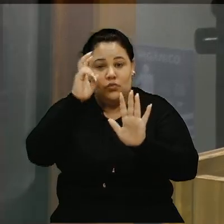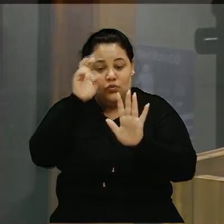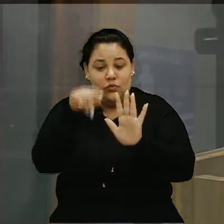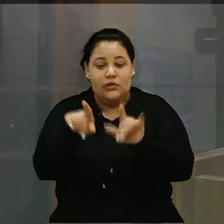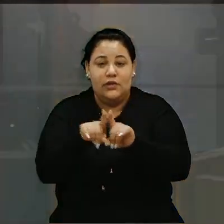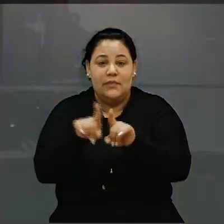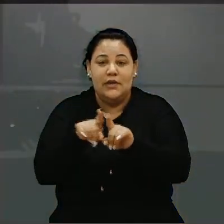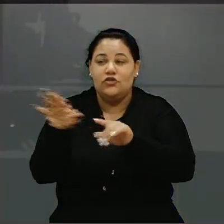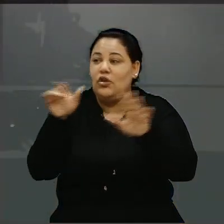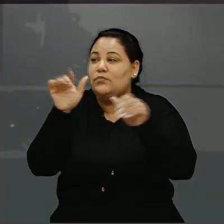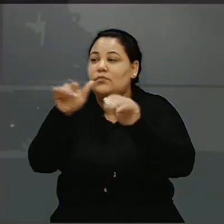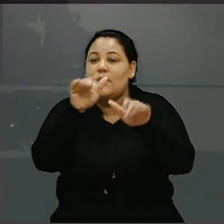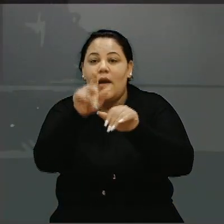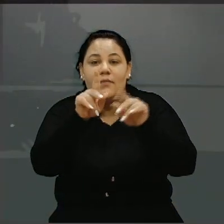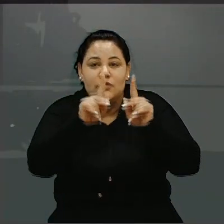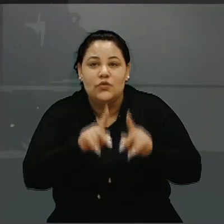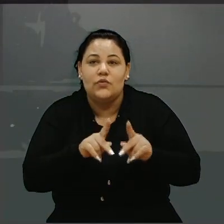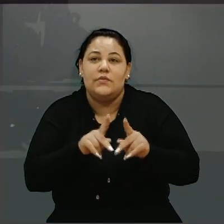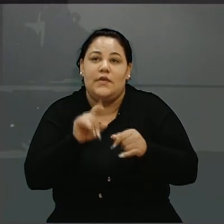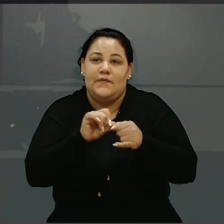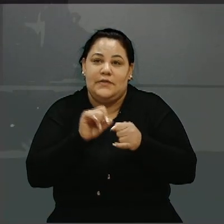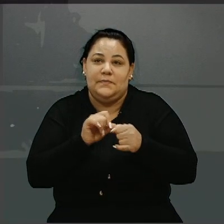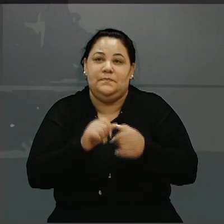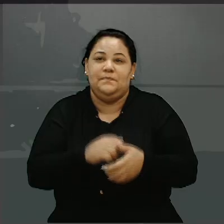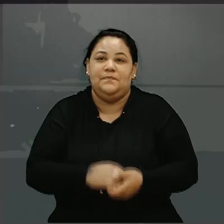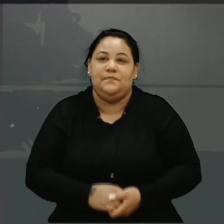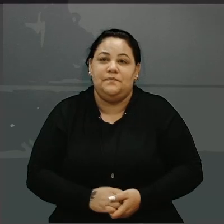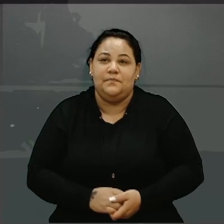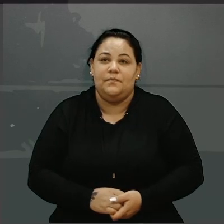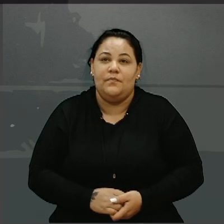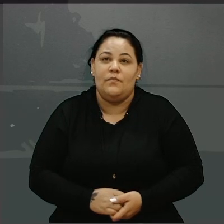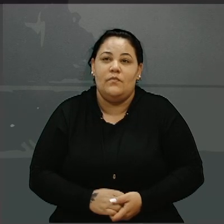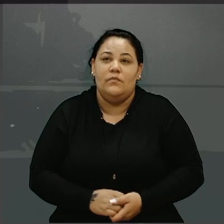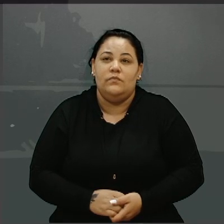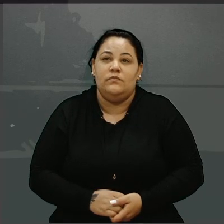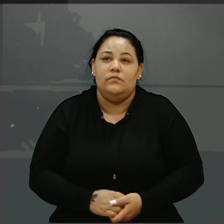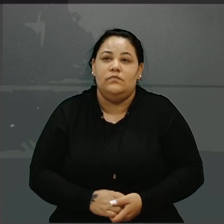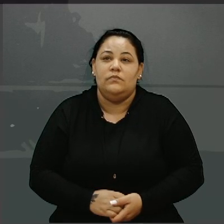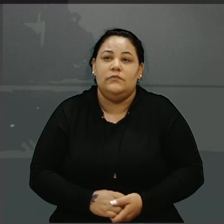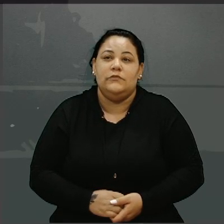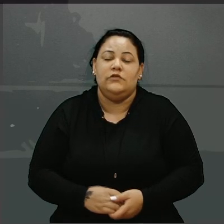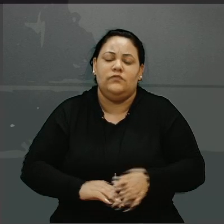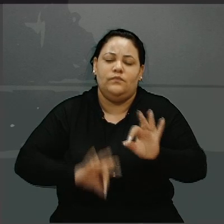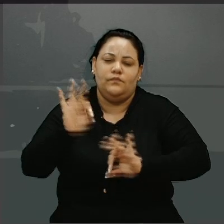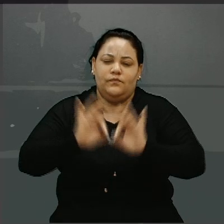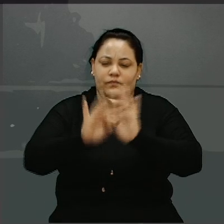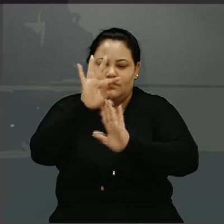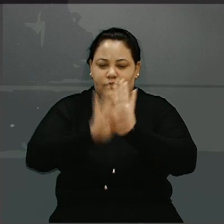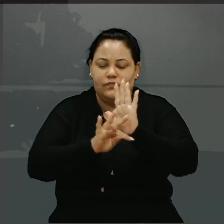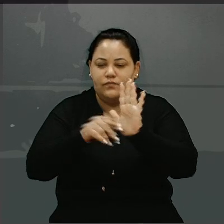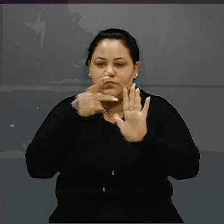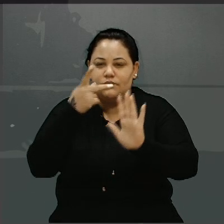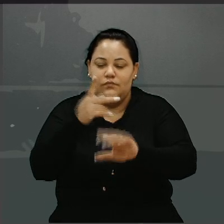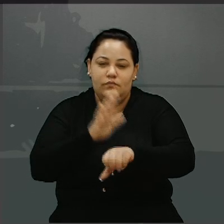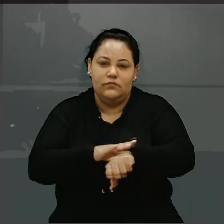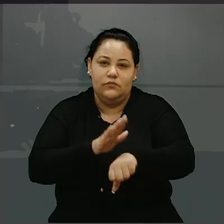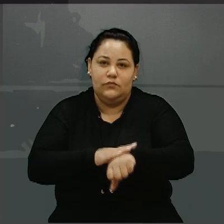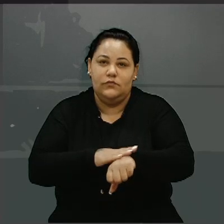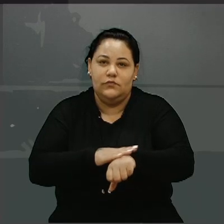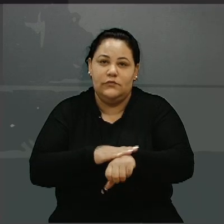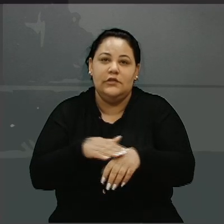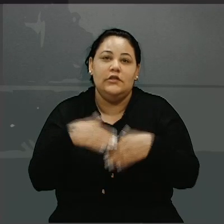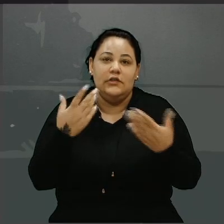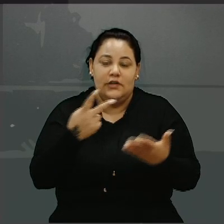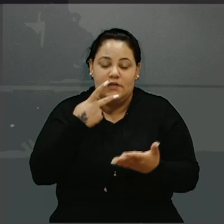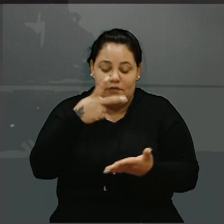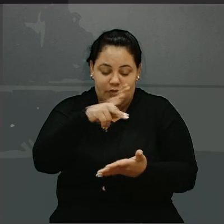sentisse à vontade de produzir aqui em Caxias. A gente preparou um texto falando um pouco sobre esse momento e então eu vou ler aqui